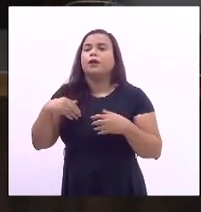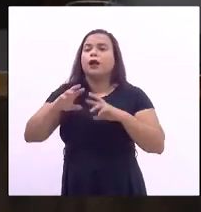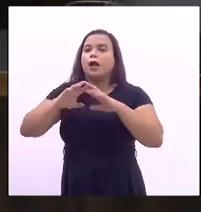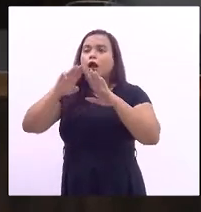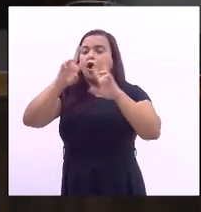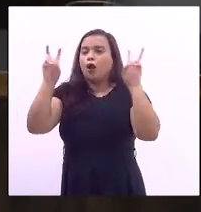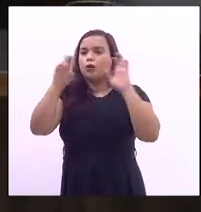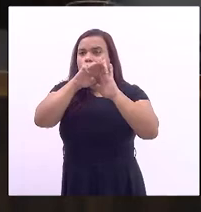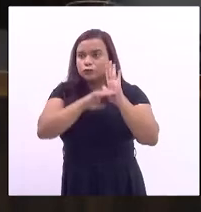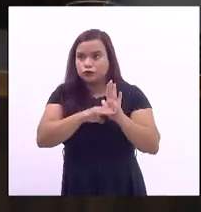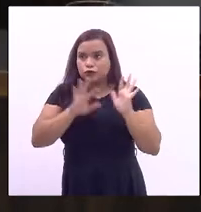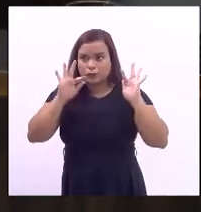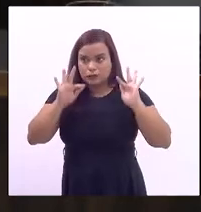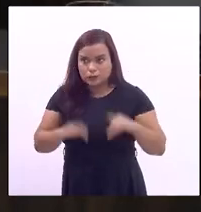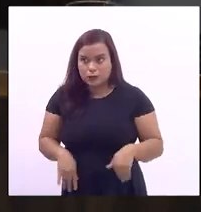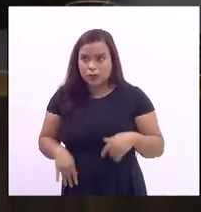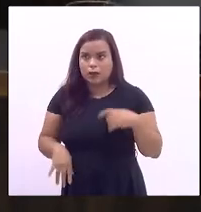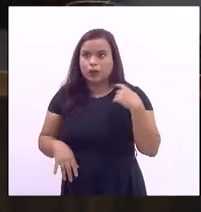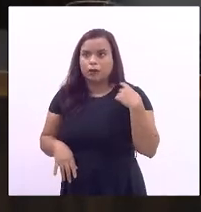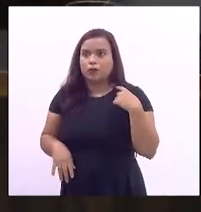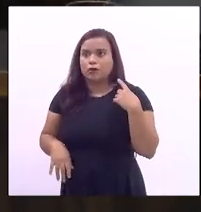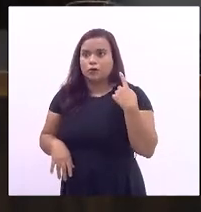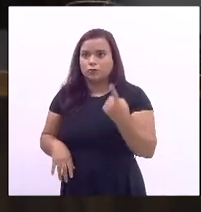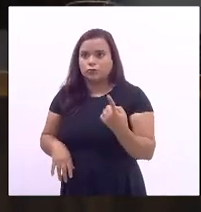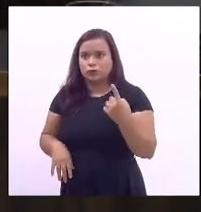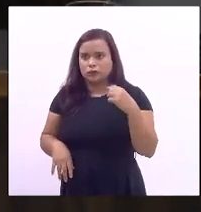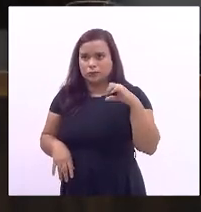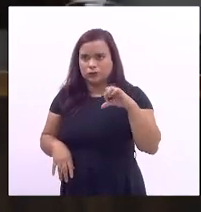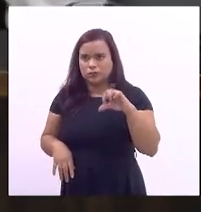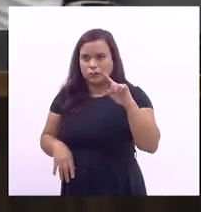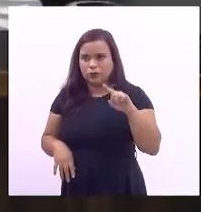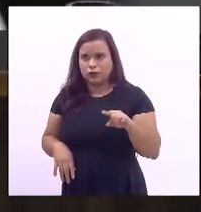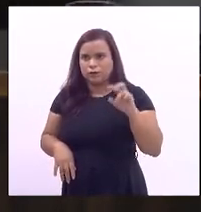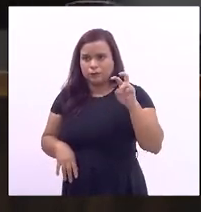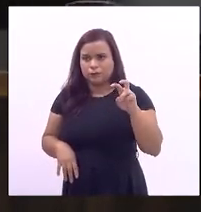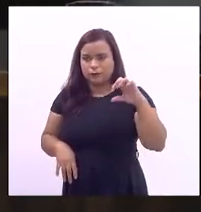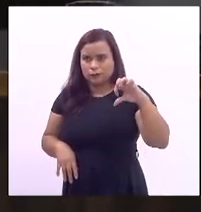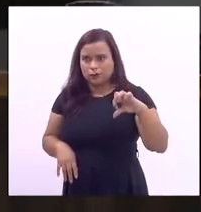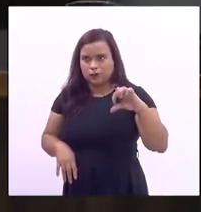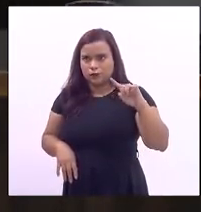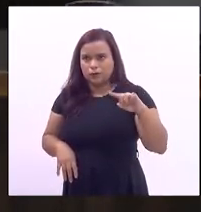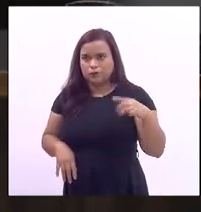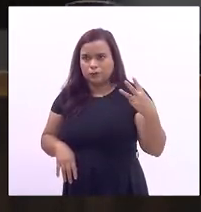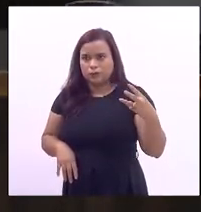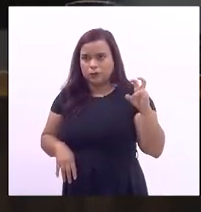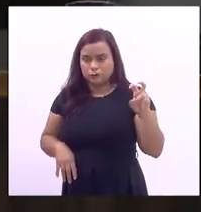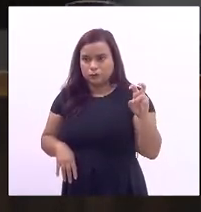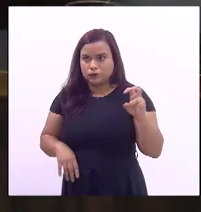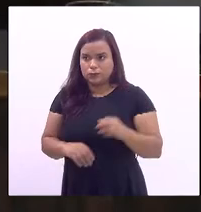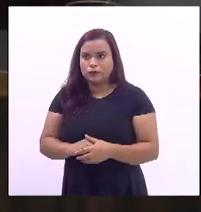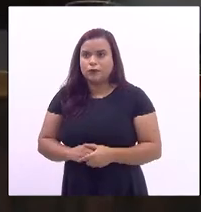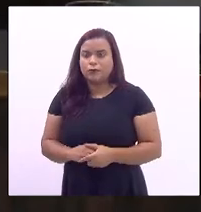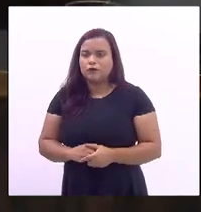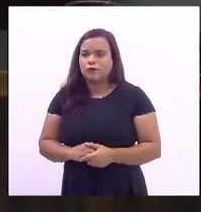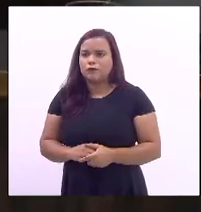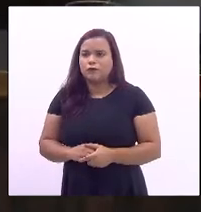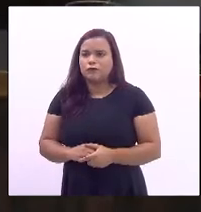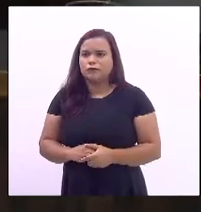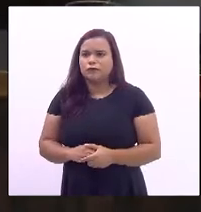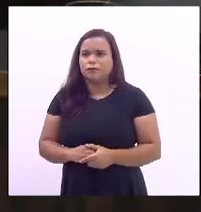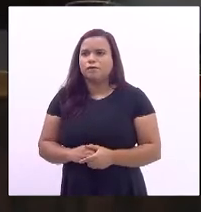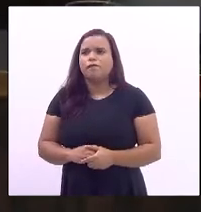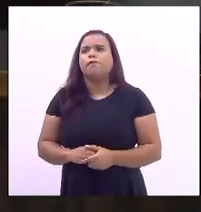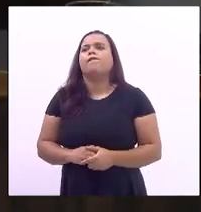dia mesmo está encerrada às dezenove horas 59 minutos 35 segundos a sobre a mesa requerimento é que é